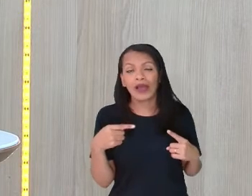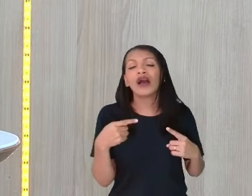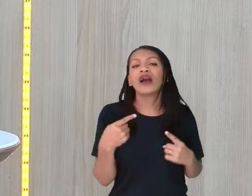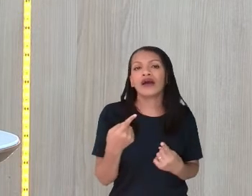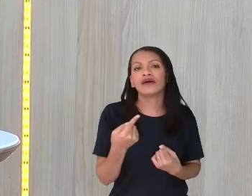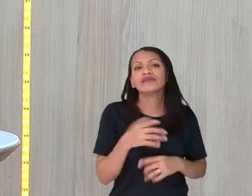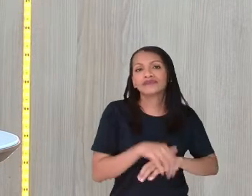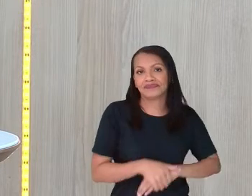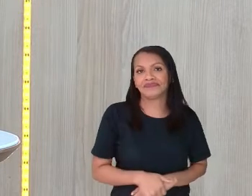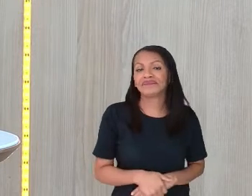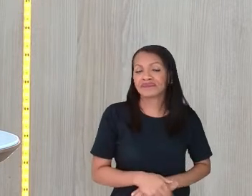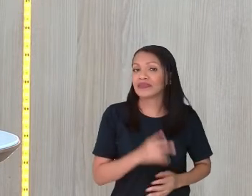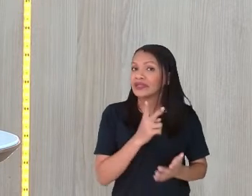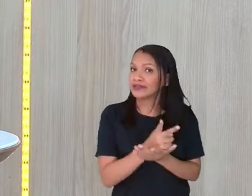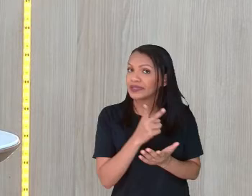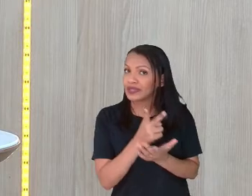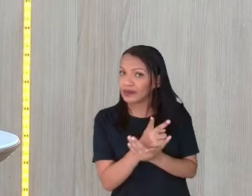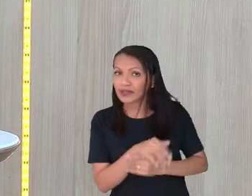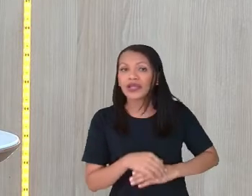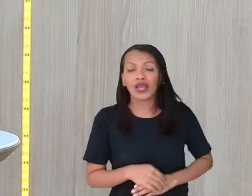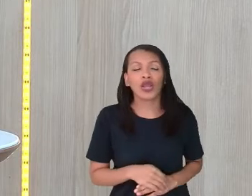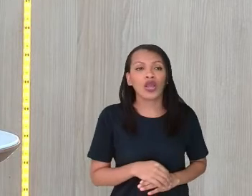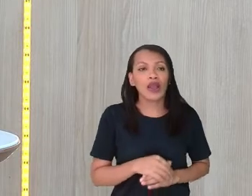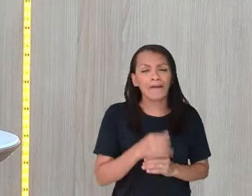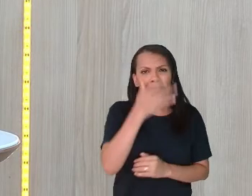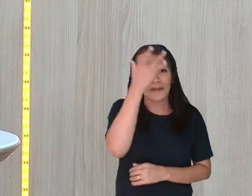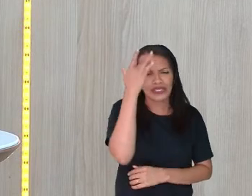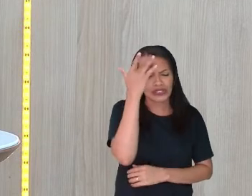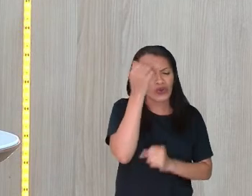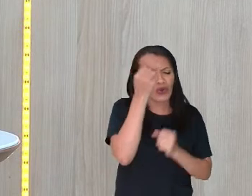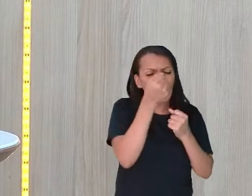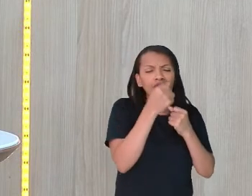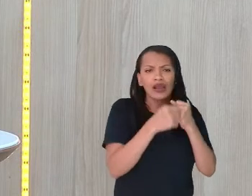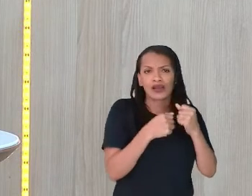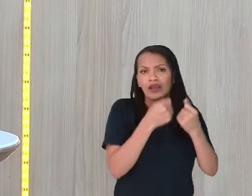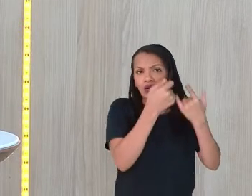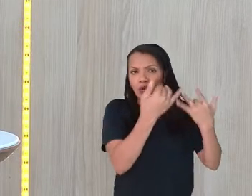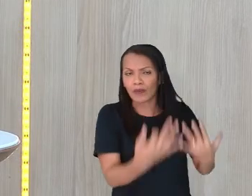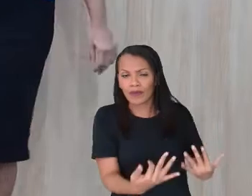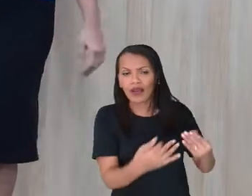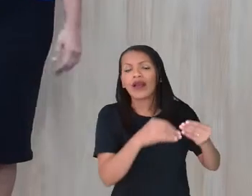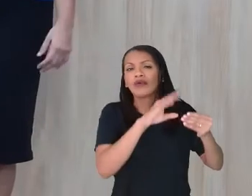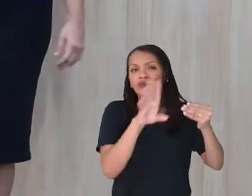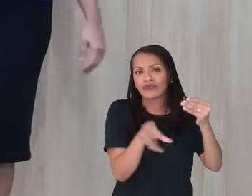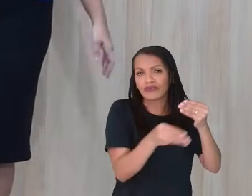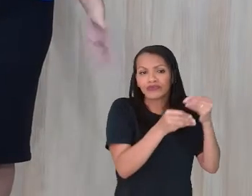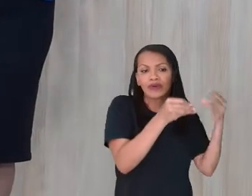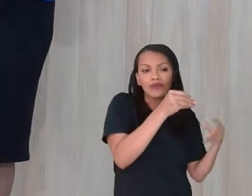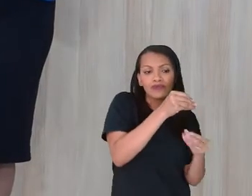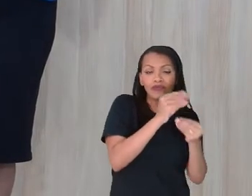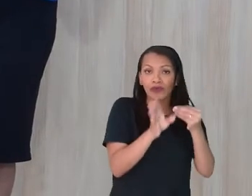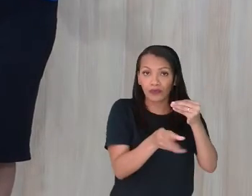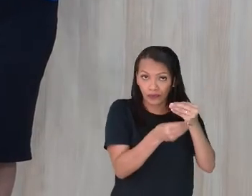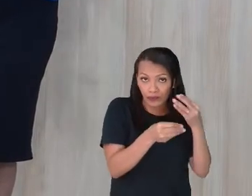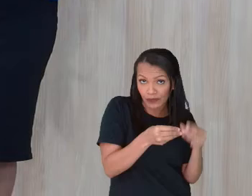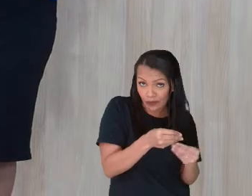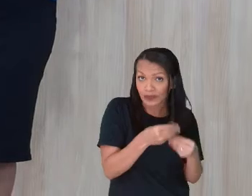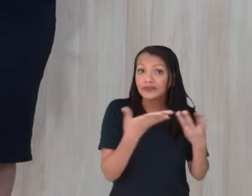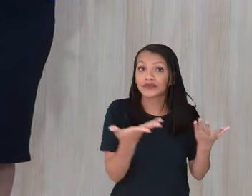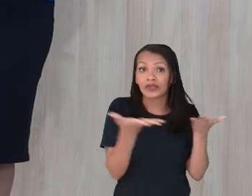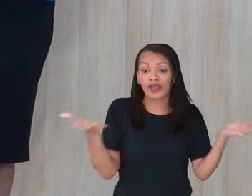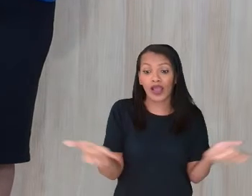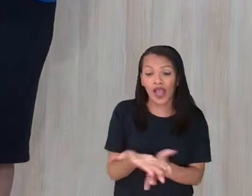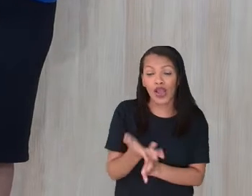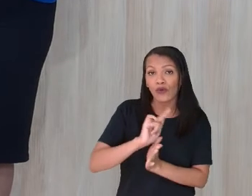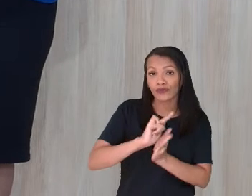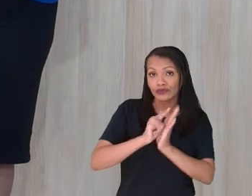Quem conta um conto aumenta um ponto. Pronto, a gente vai colocando os nossos pontos. Isso. E aí agora a gente vai dissecar um pouco o gênero